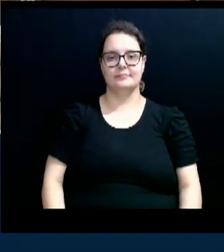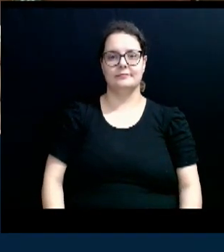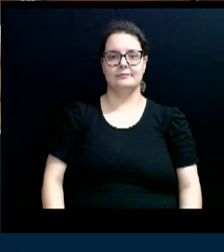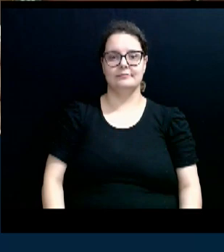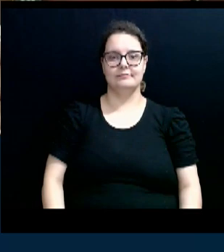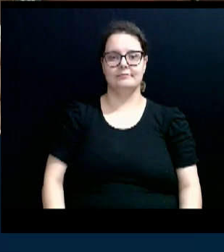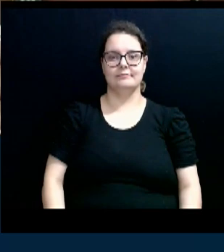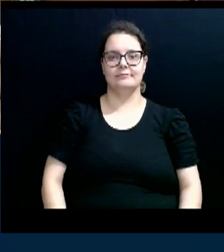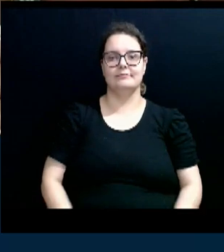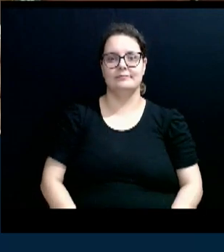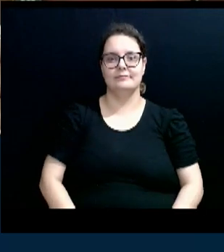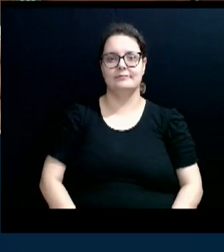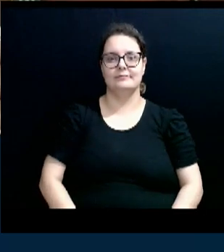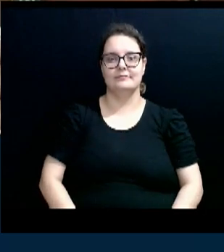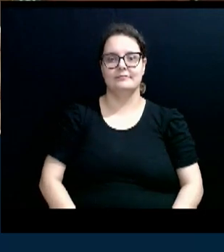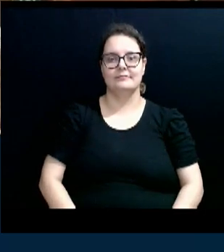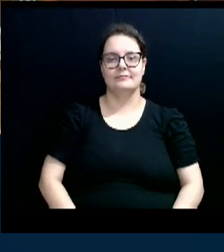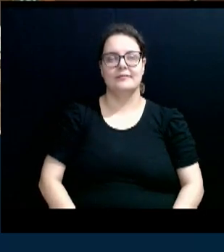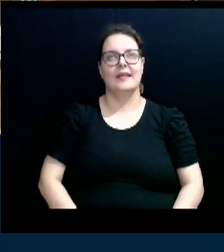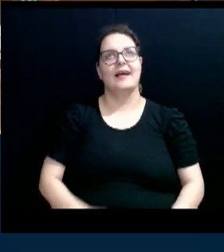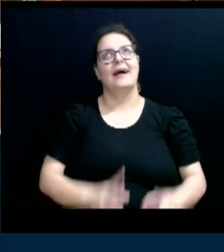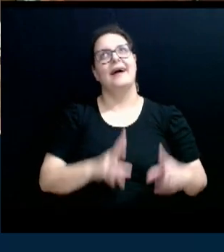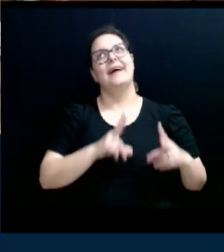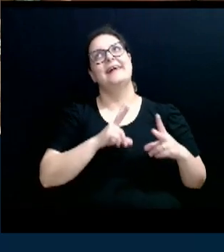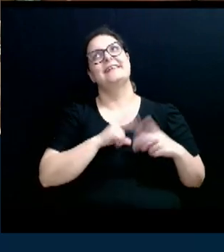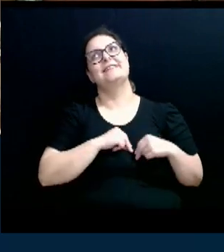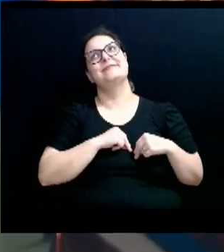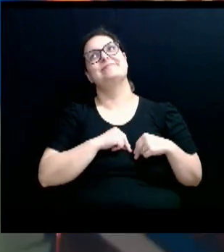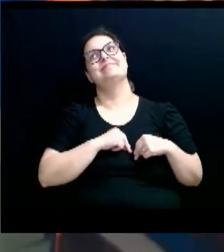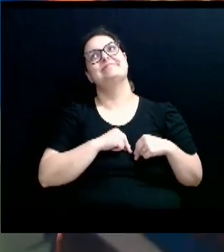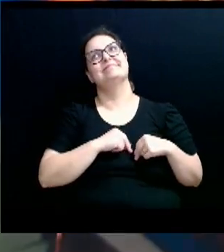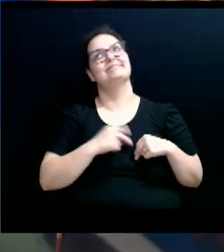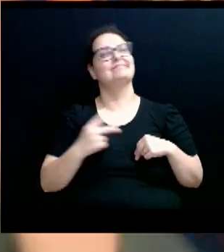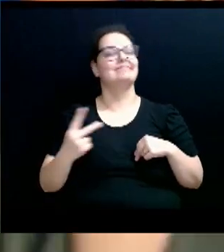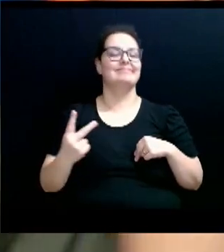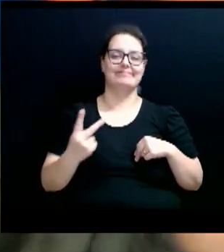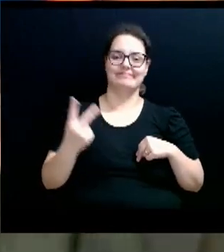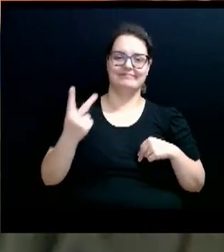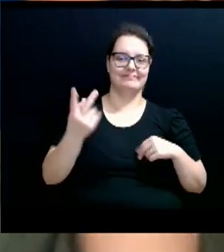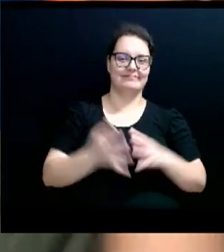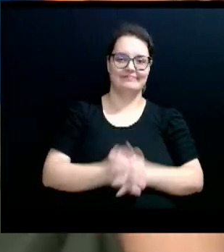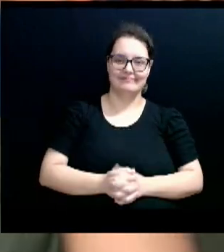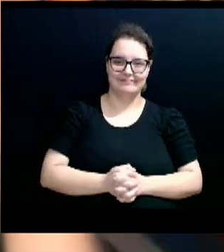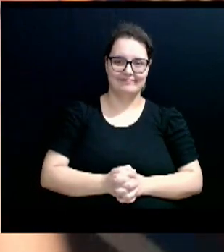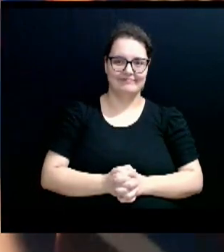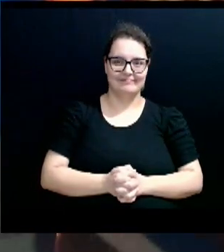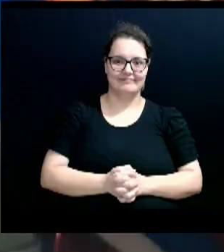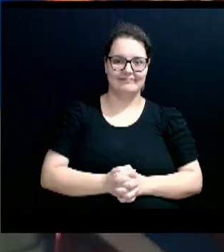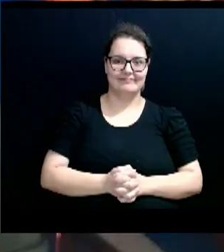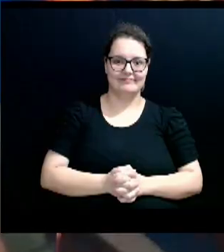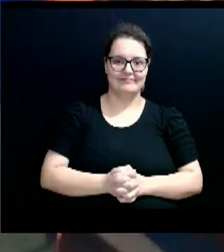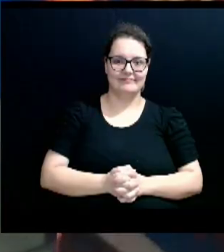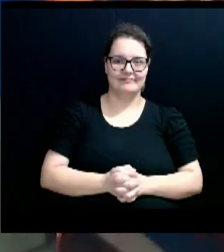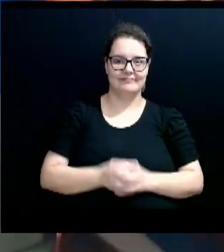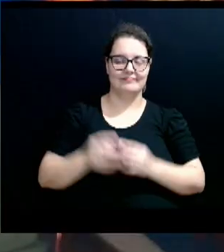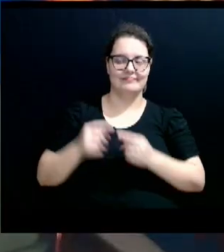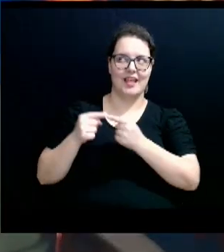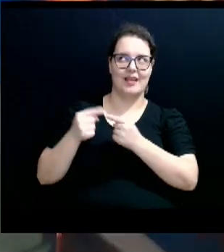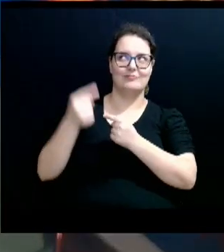Ai, vale muito, né? Porque ativa na gente esse throwback, vamos voltar para